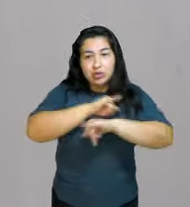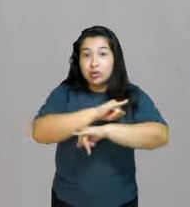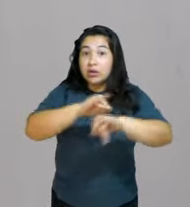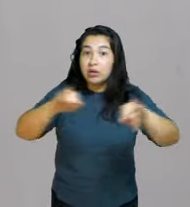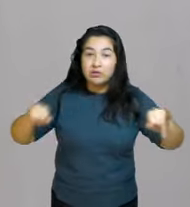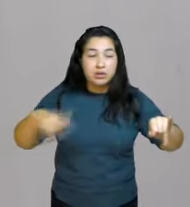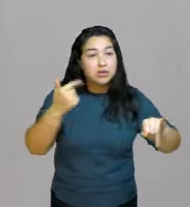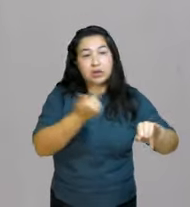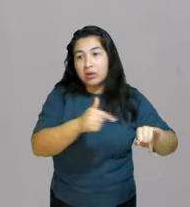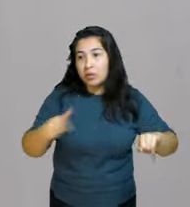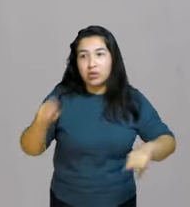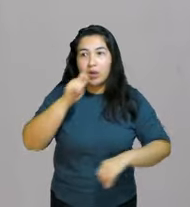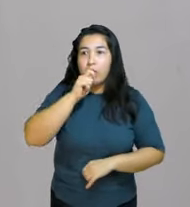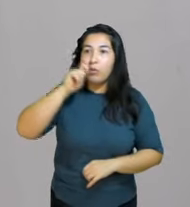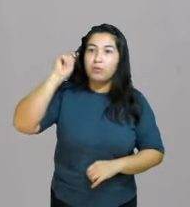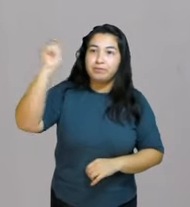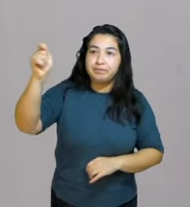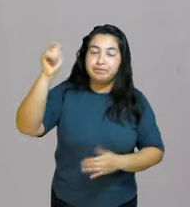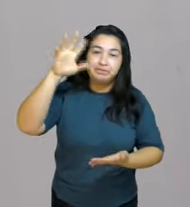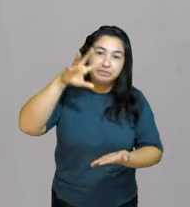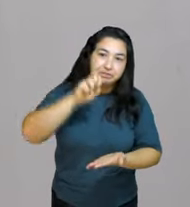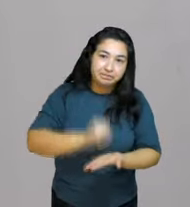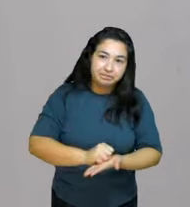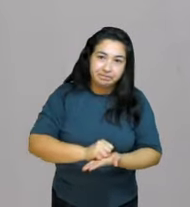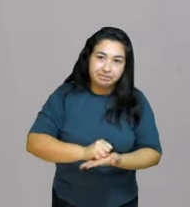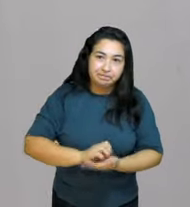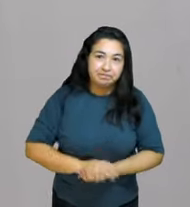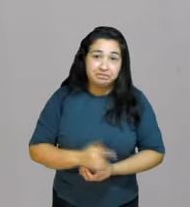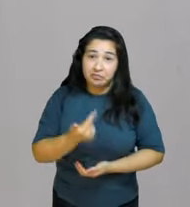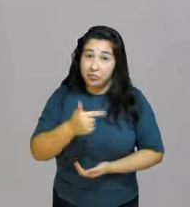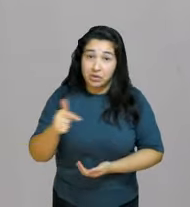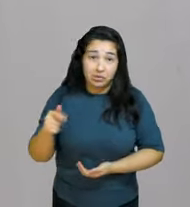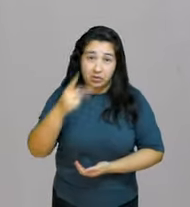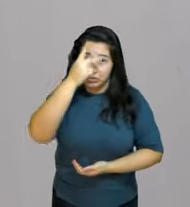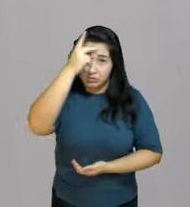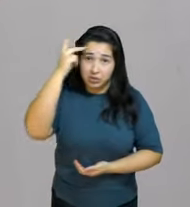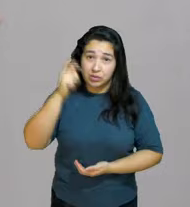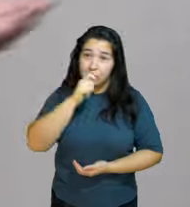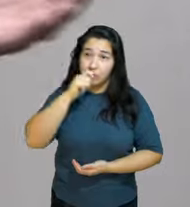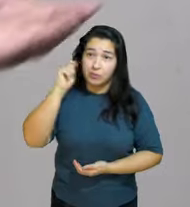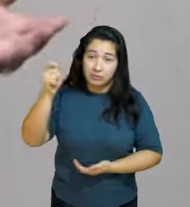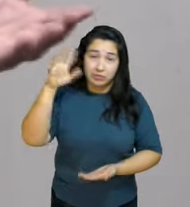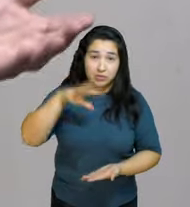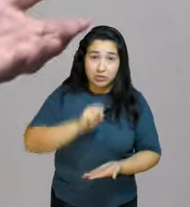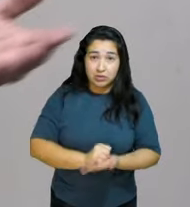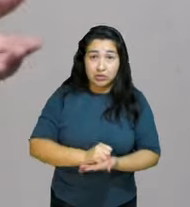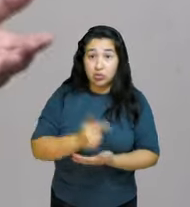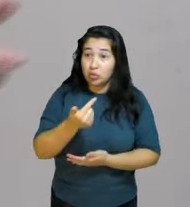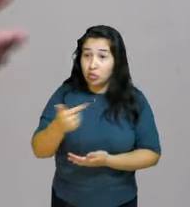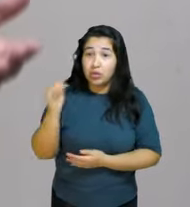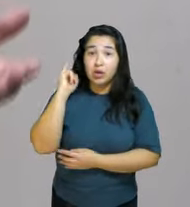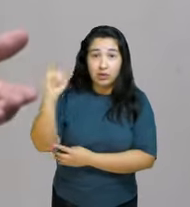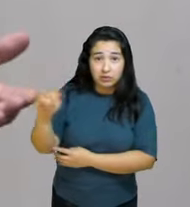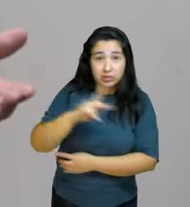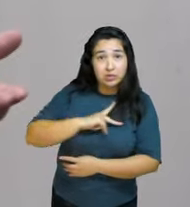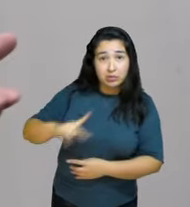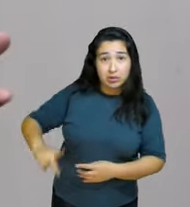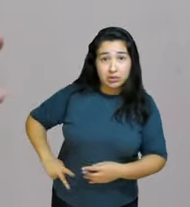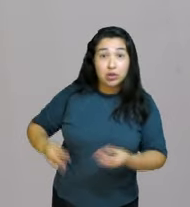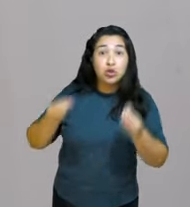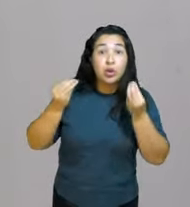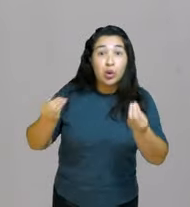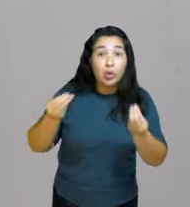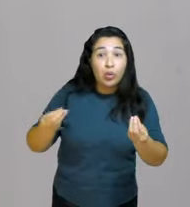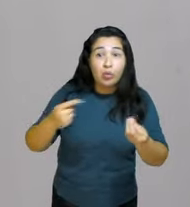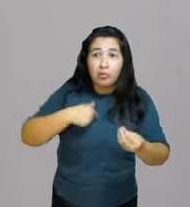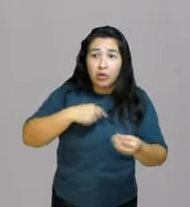não tinham árbitros inscritos. Não tinham árbitros inscritos. Comuniquei ao presidente, não tenho árbitro, não posso fazer nada.